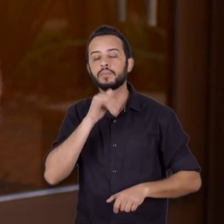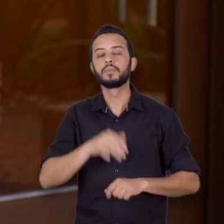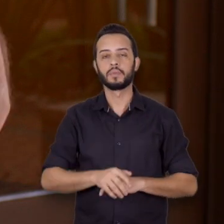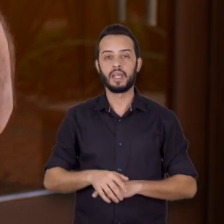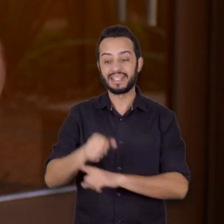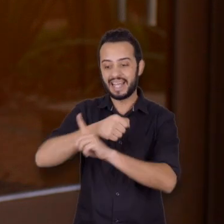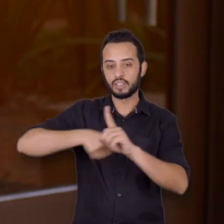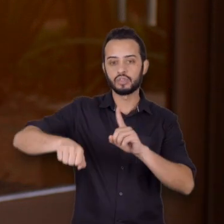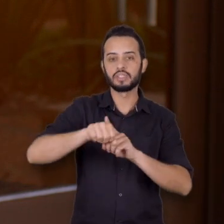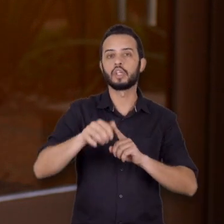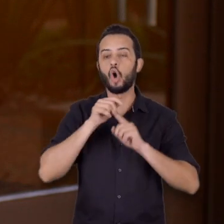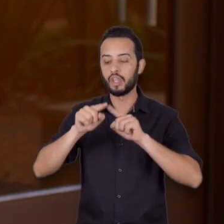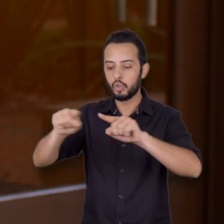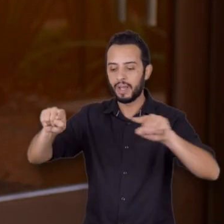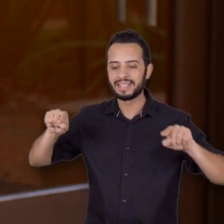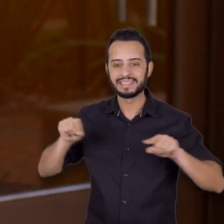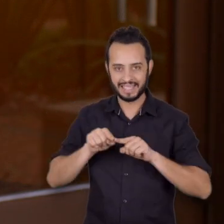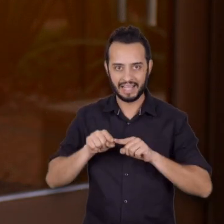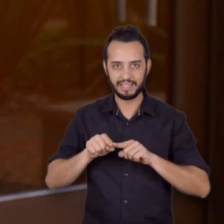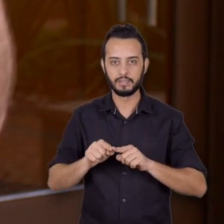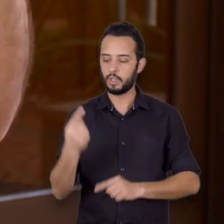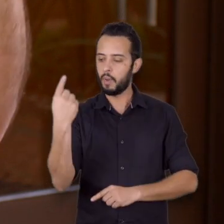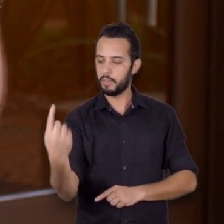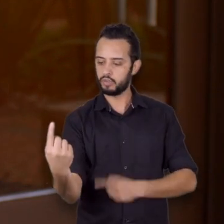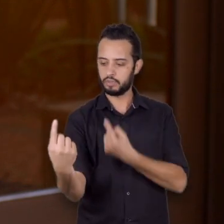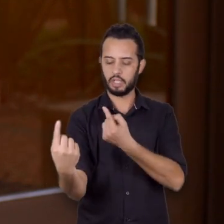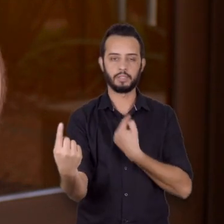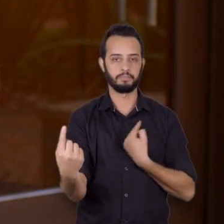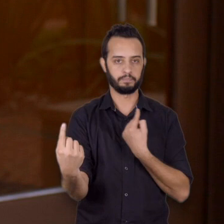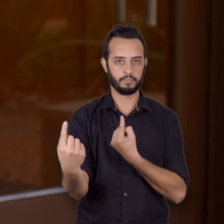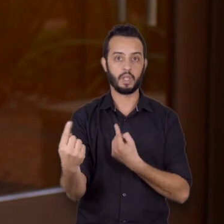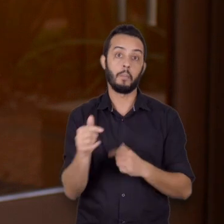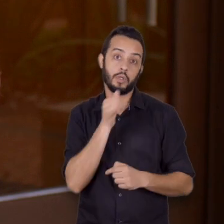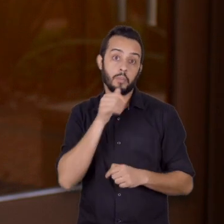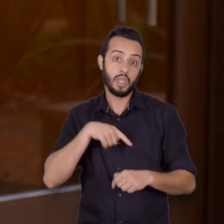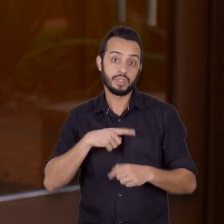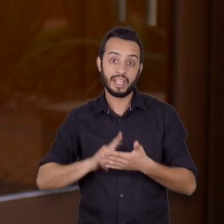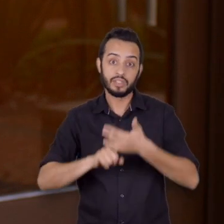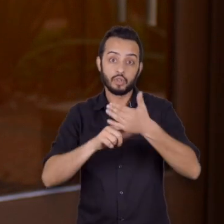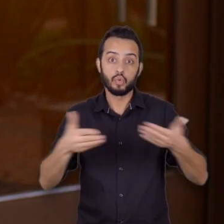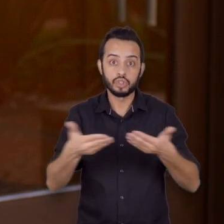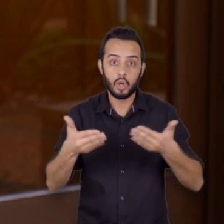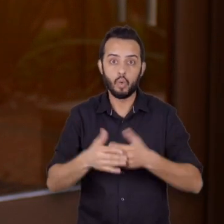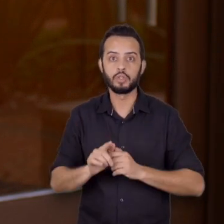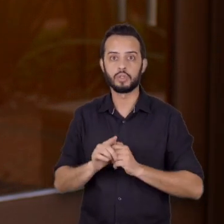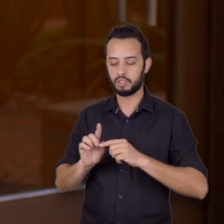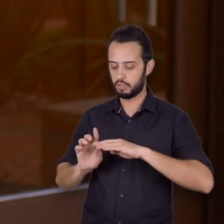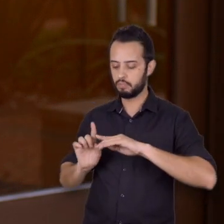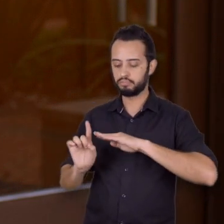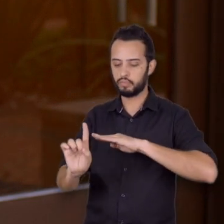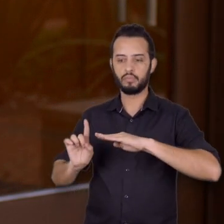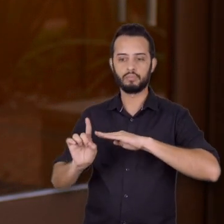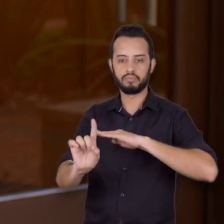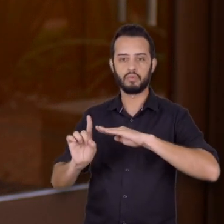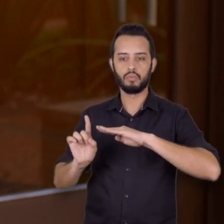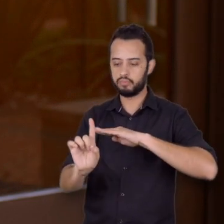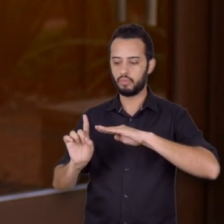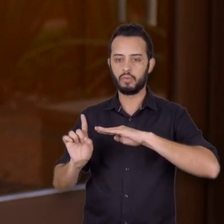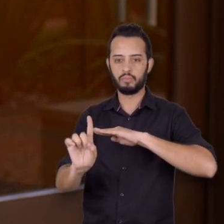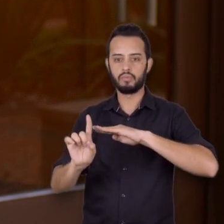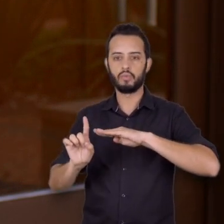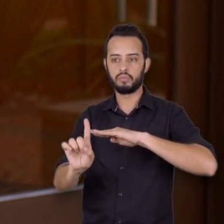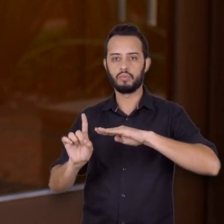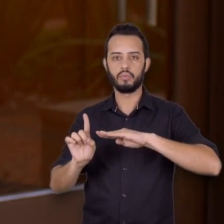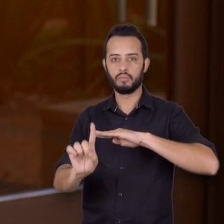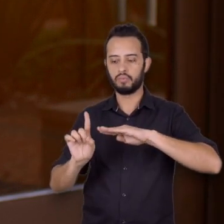a temperatura de quem está na mesma sala que eu estou, quantas pessoas passam ali naquele horário. E quando eu digo eu começo a saber, não é o